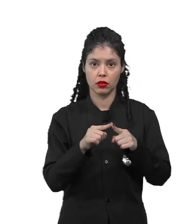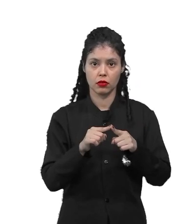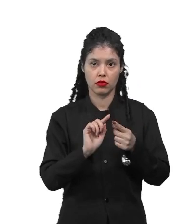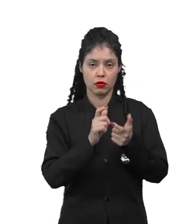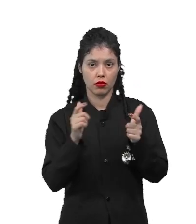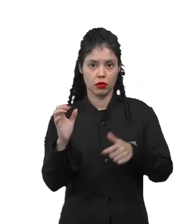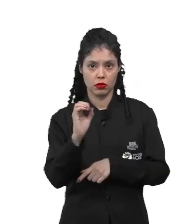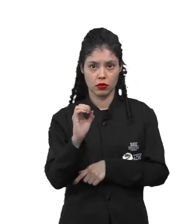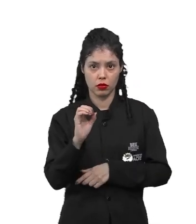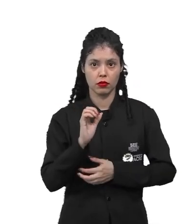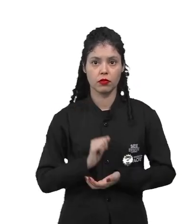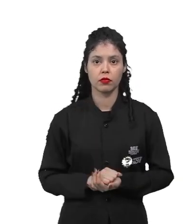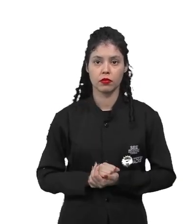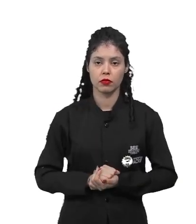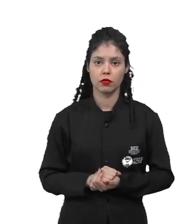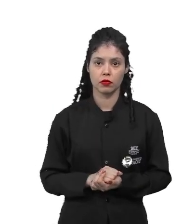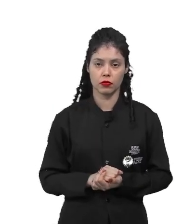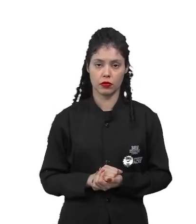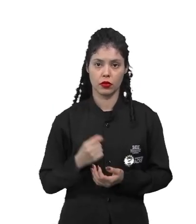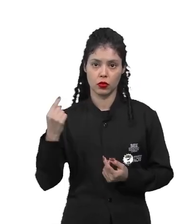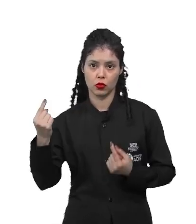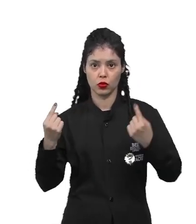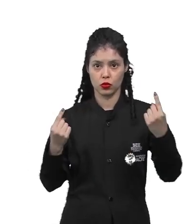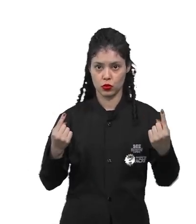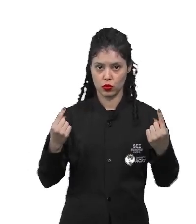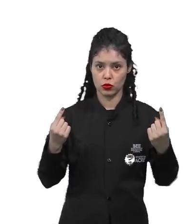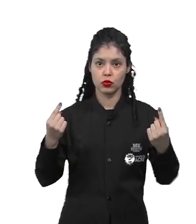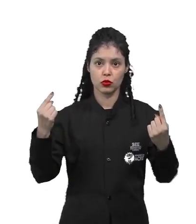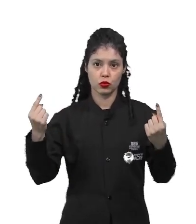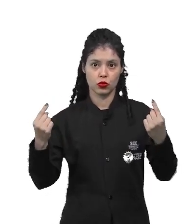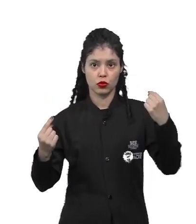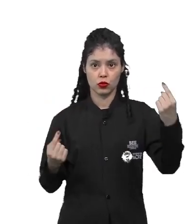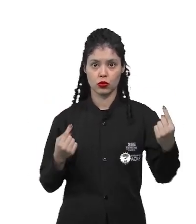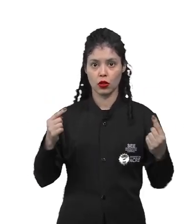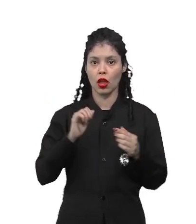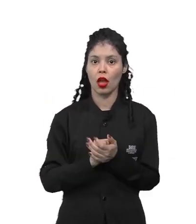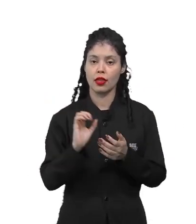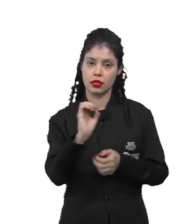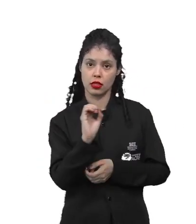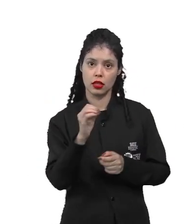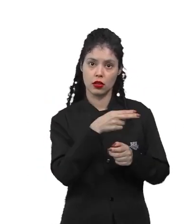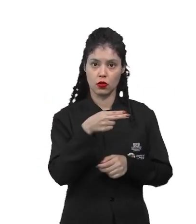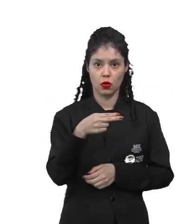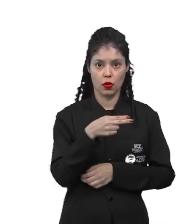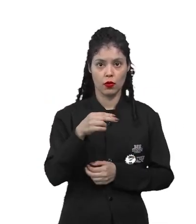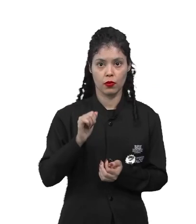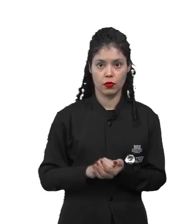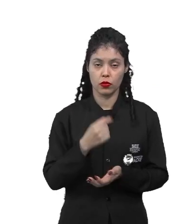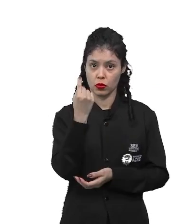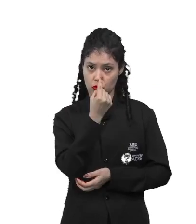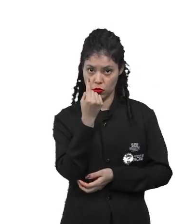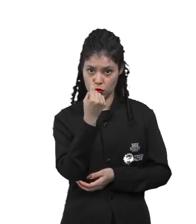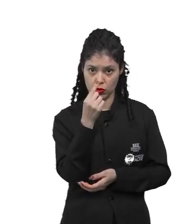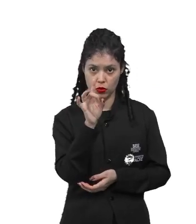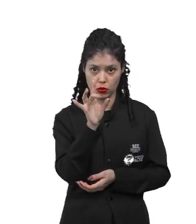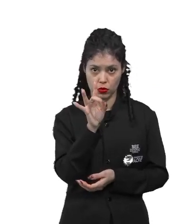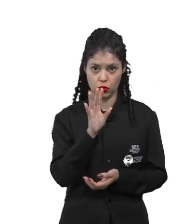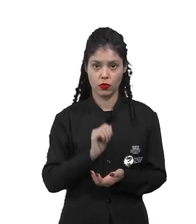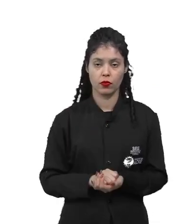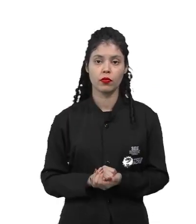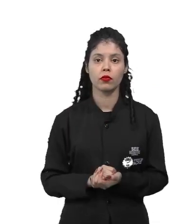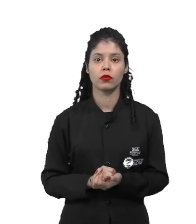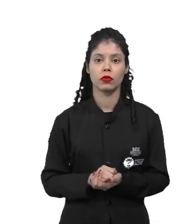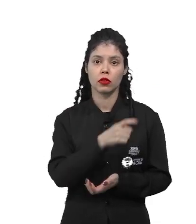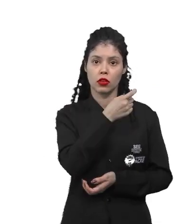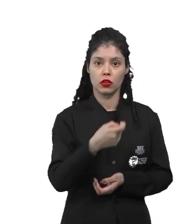quantas vezes? 2 vezes. Para delta igual a zero, toca quantas vezes? 1 vez, ou seja, x' vai ser